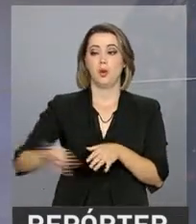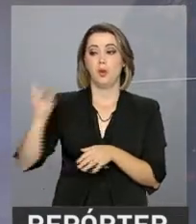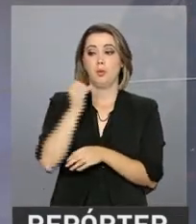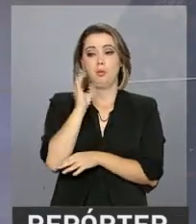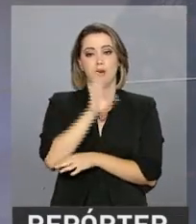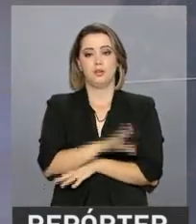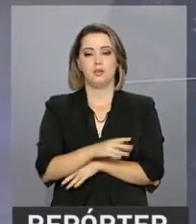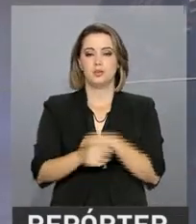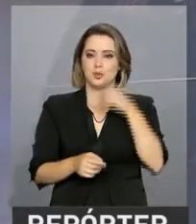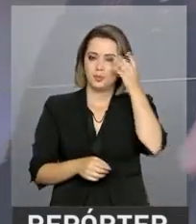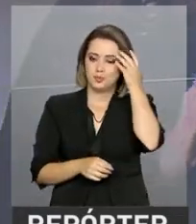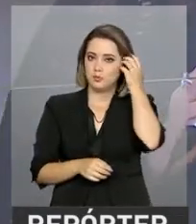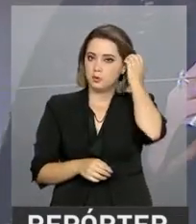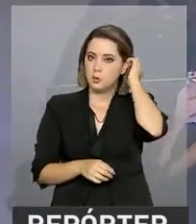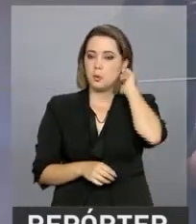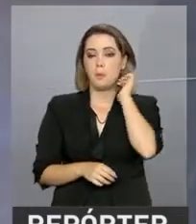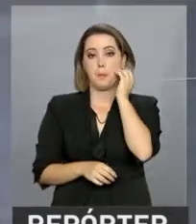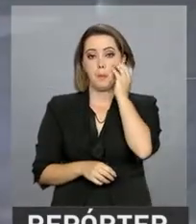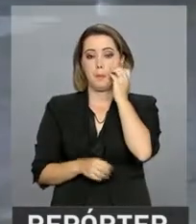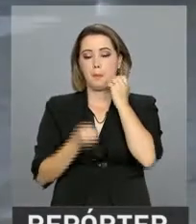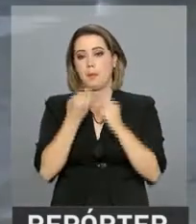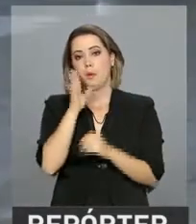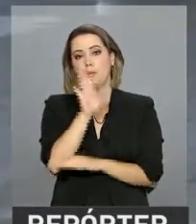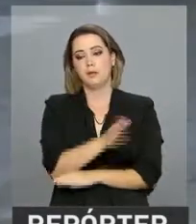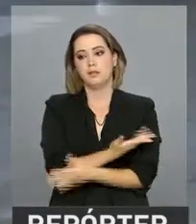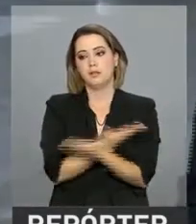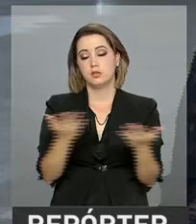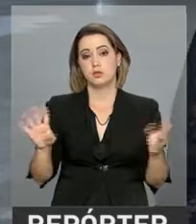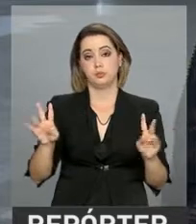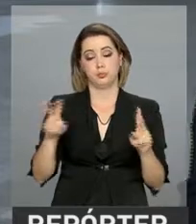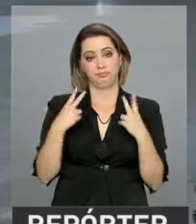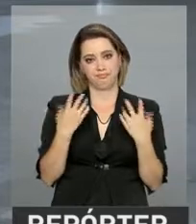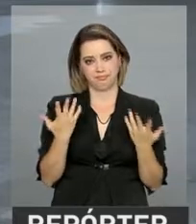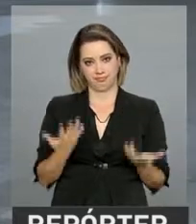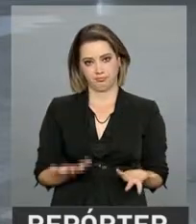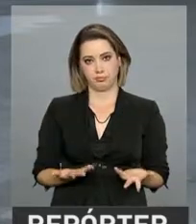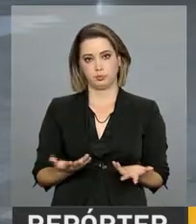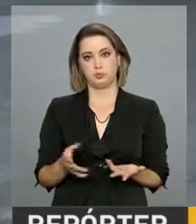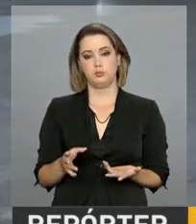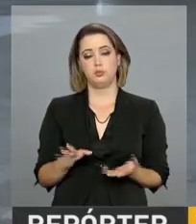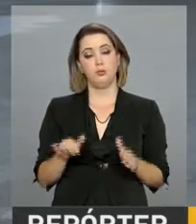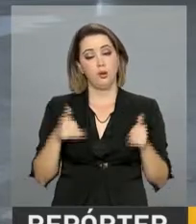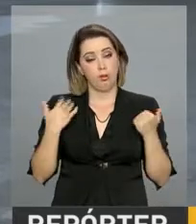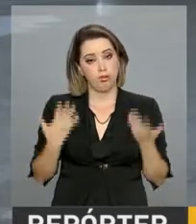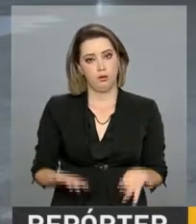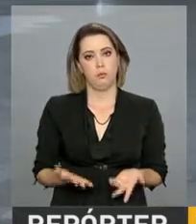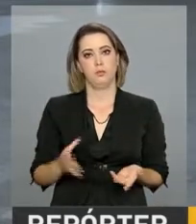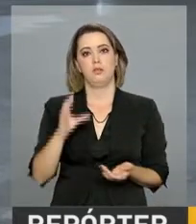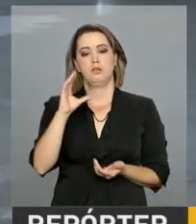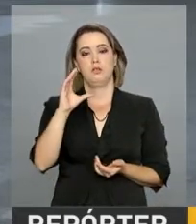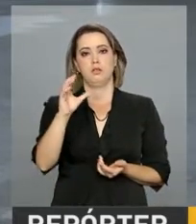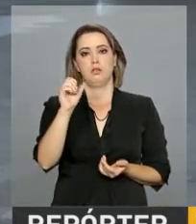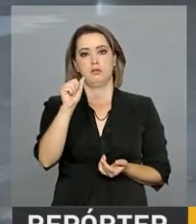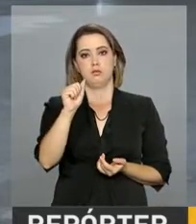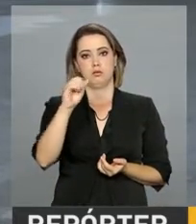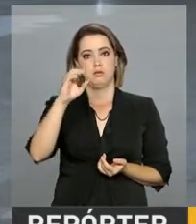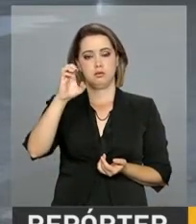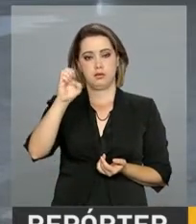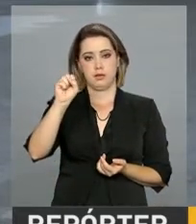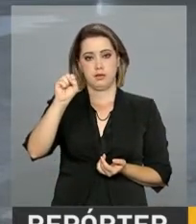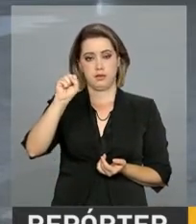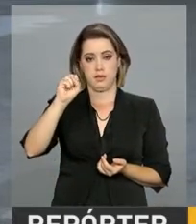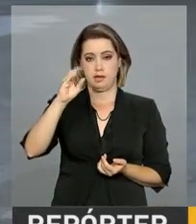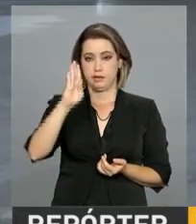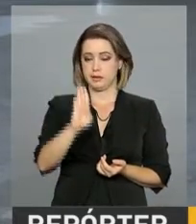o ala roberto boa tarde novamente boa tarde também a todos que nos acompanham pois é a companhia de saneamento ambiental do distrito federal a